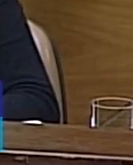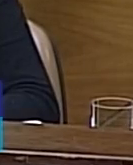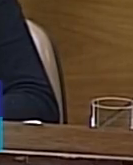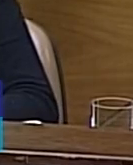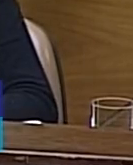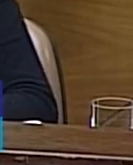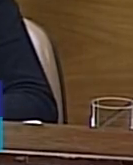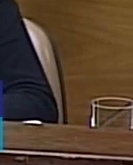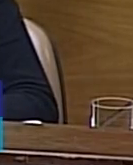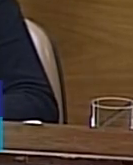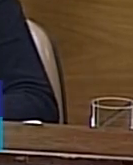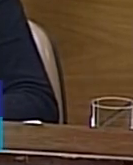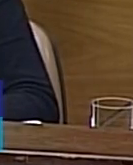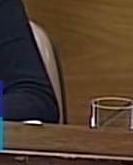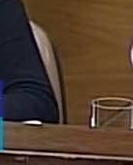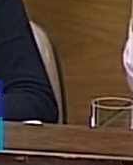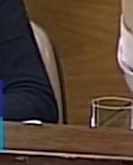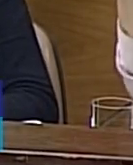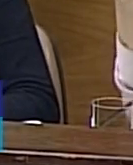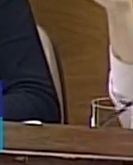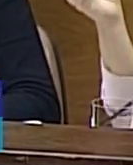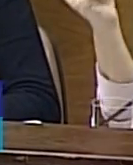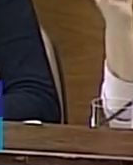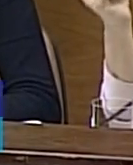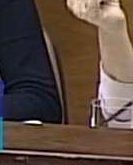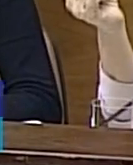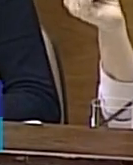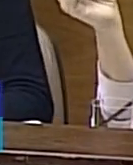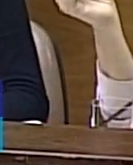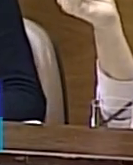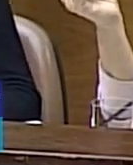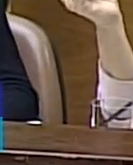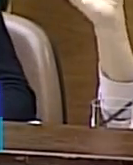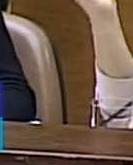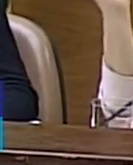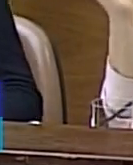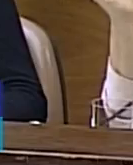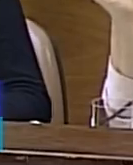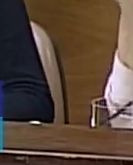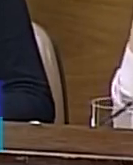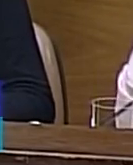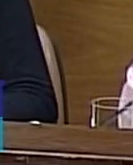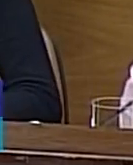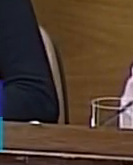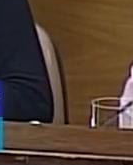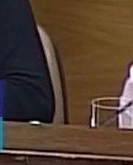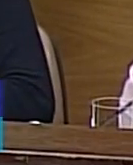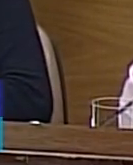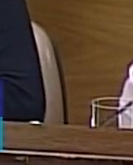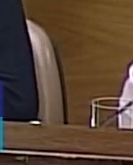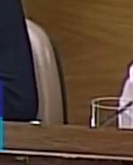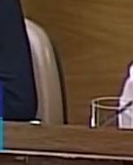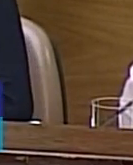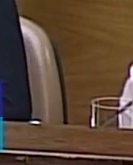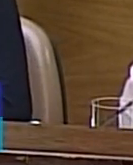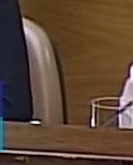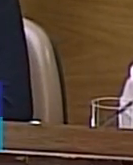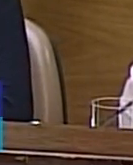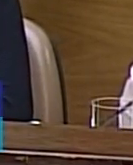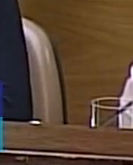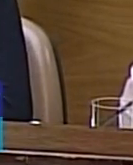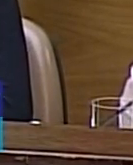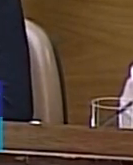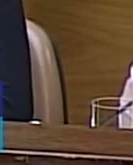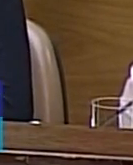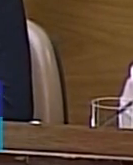e por tráfico de drogas muitos desses traficantes Na verdade são dependentes químicos são usuários que são presos Como o próprio